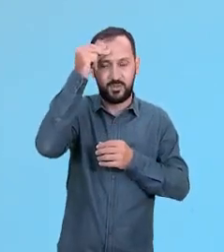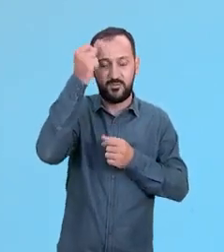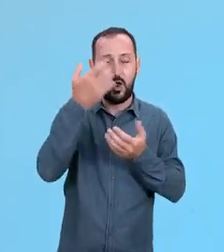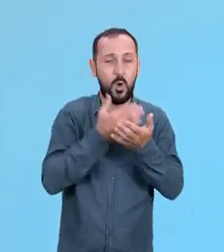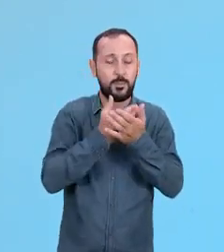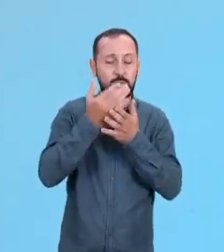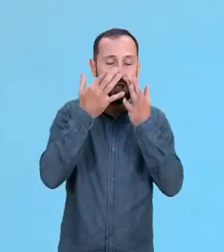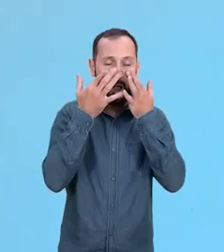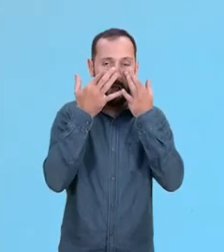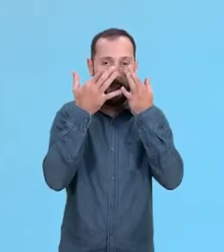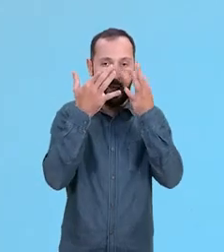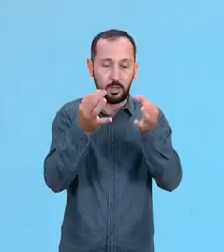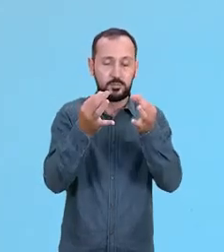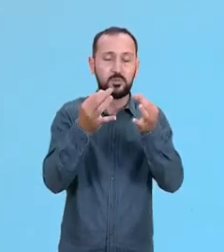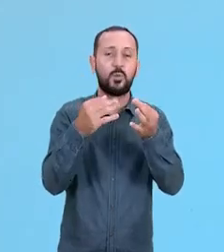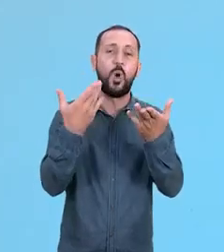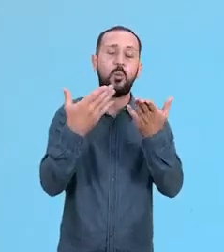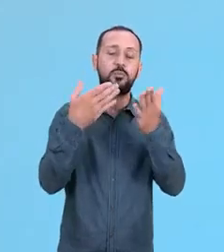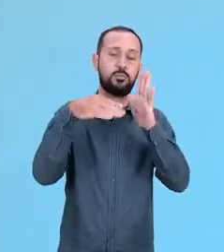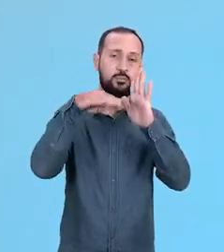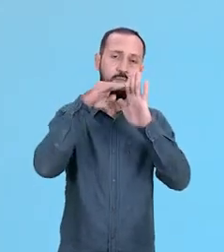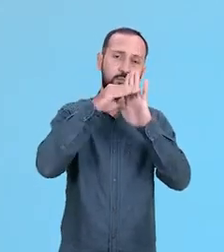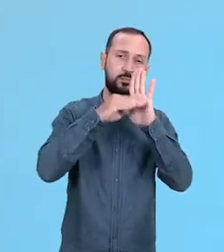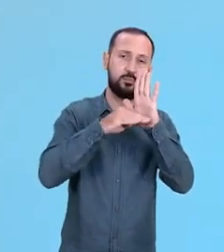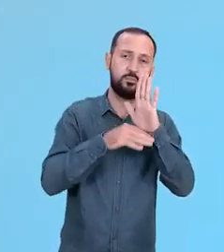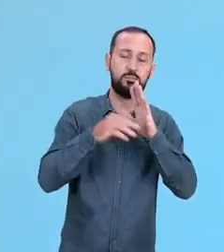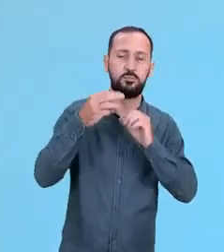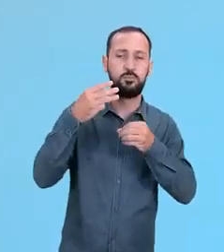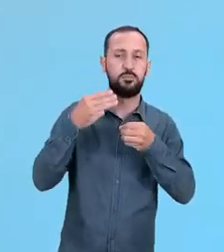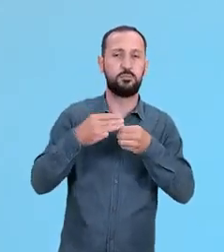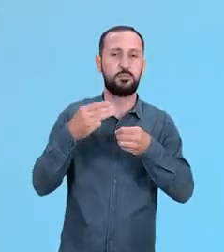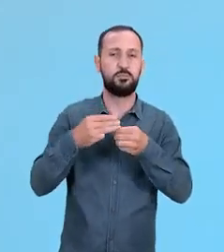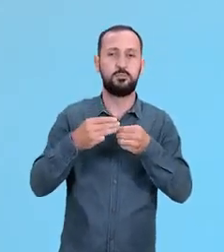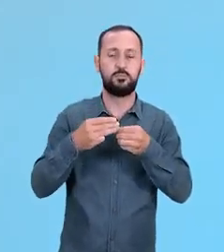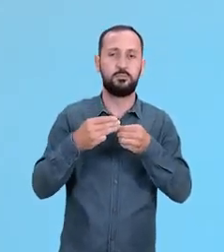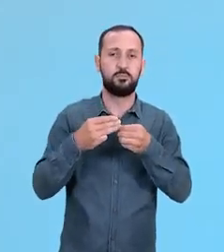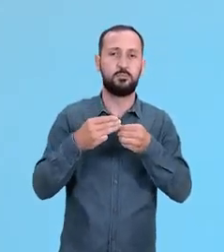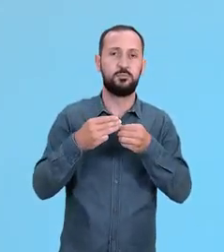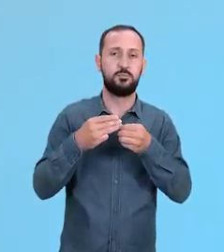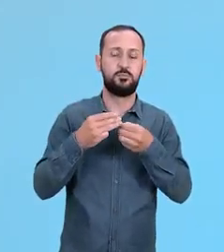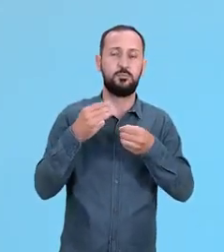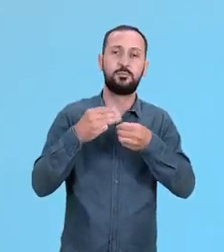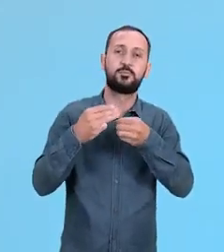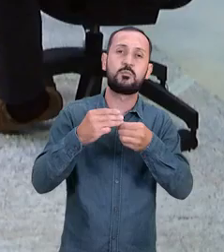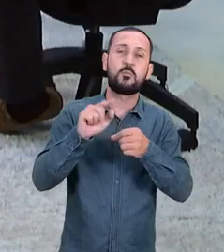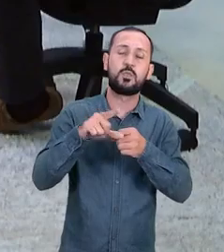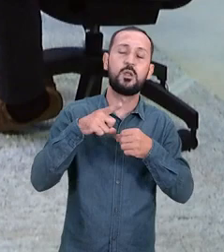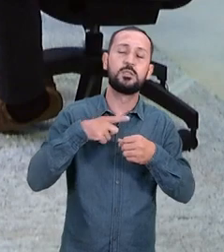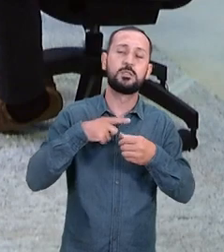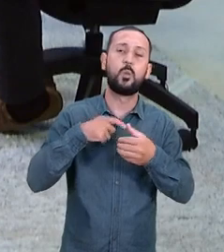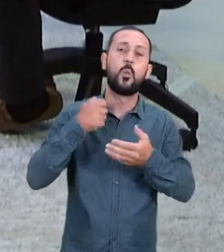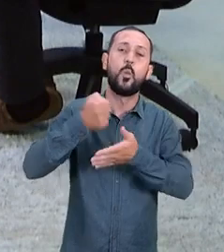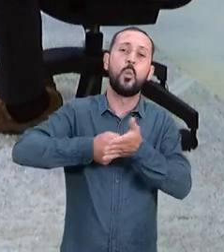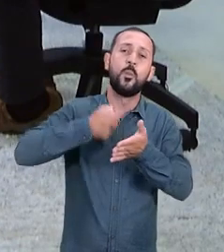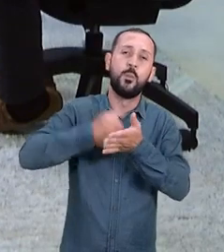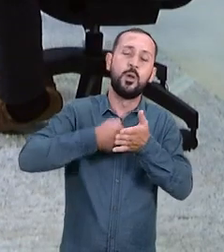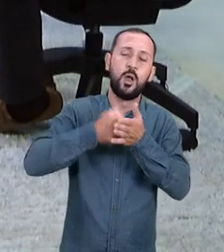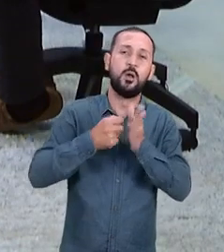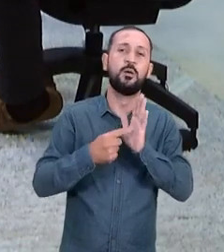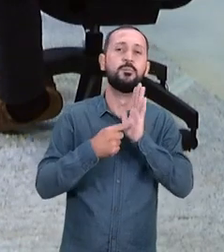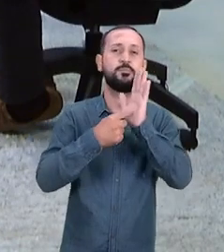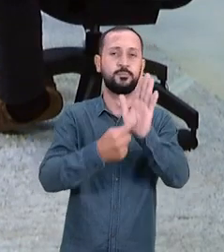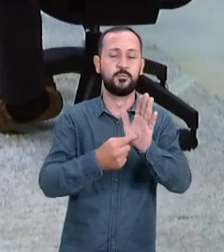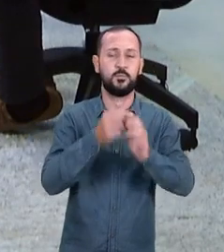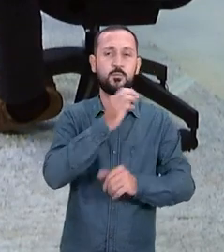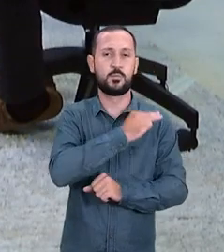também observar as ações dos municípios. E os municípios, eles são obrigados a